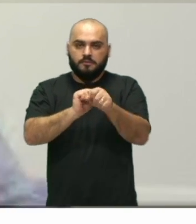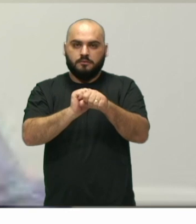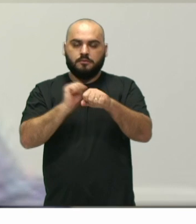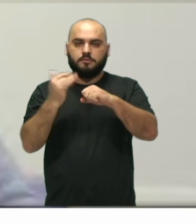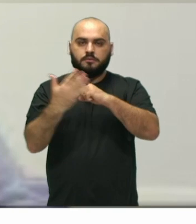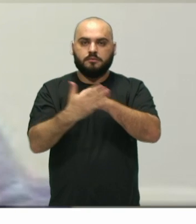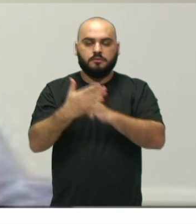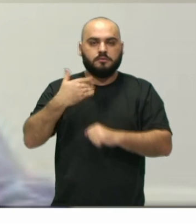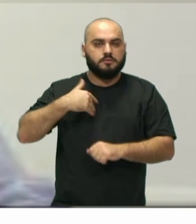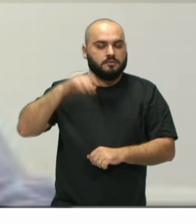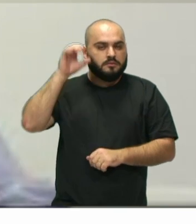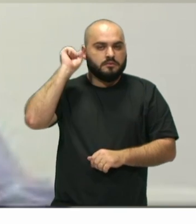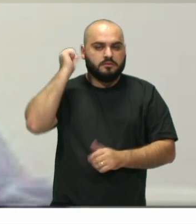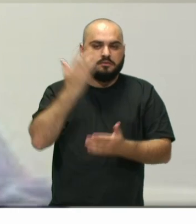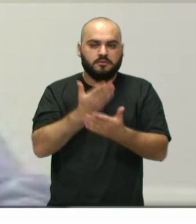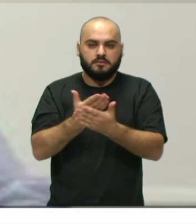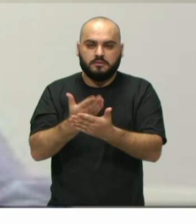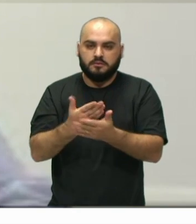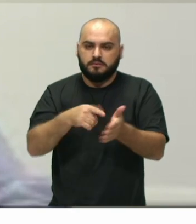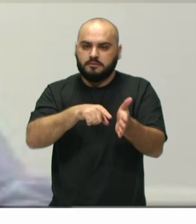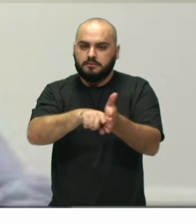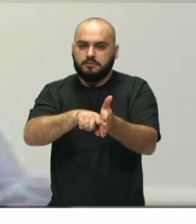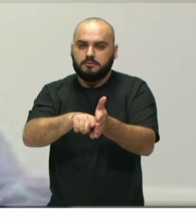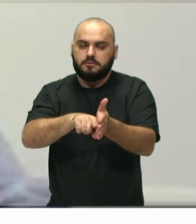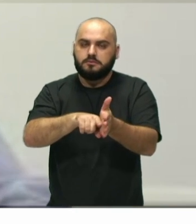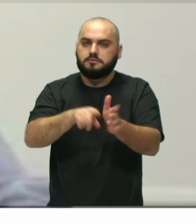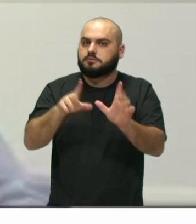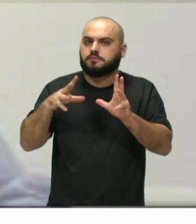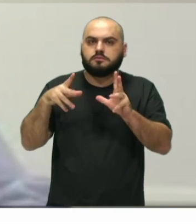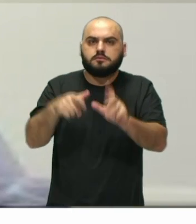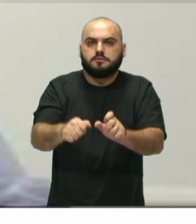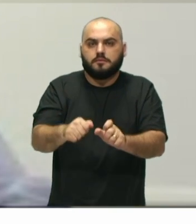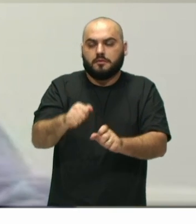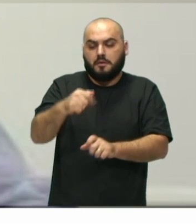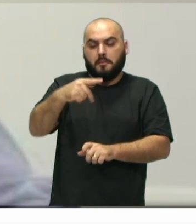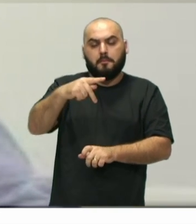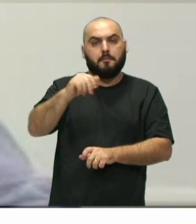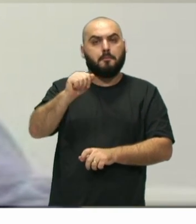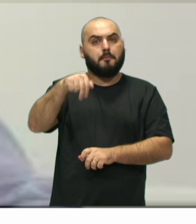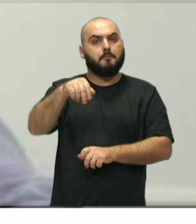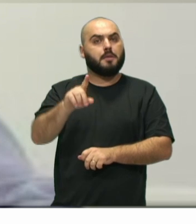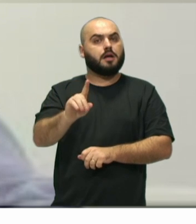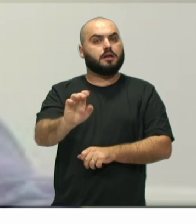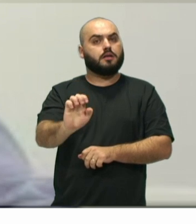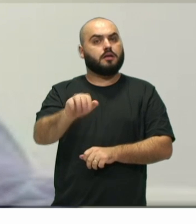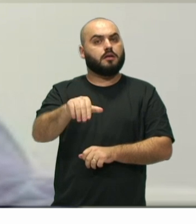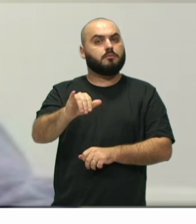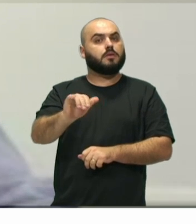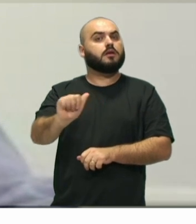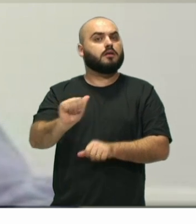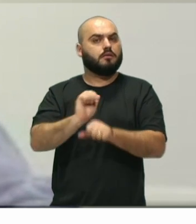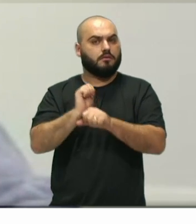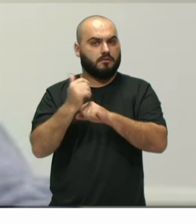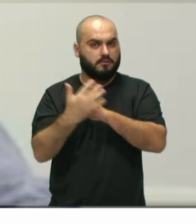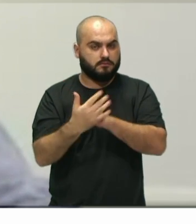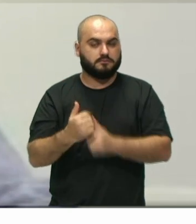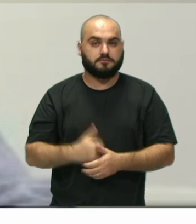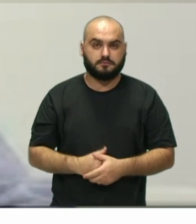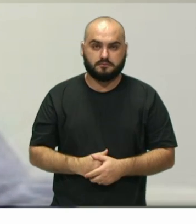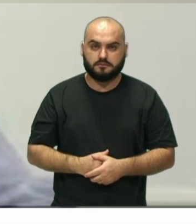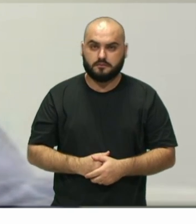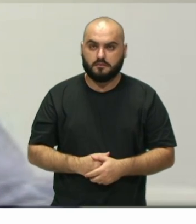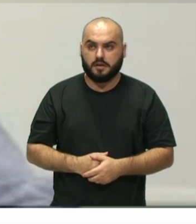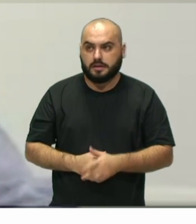muito essas questões pandêmicas, endêmicas, e estar vivendo esse momento é viver a realidade, é o que a história